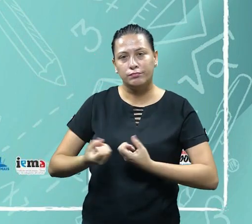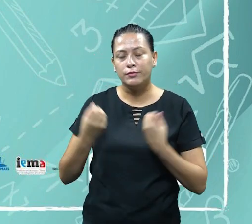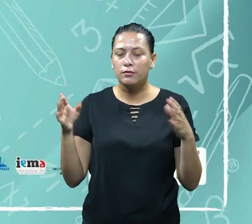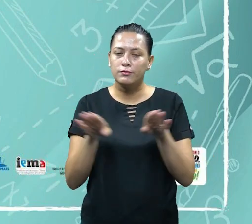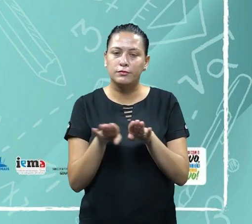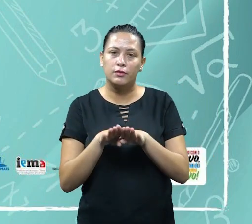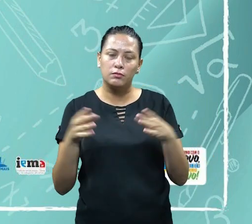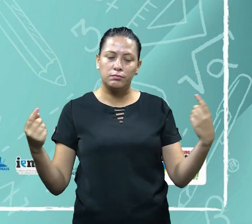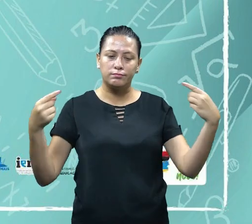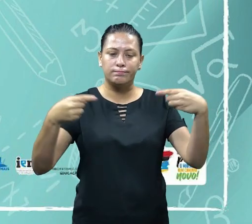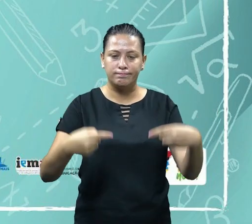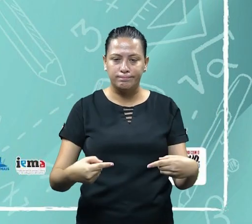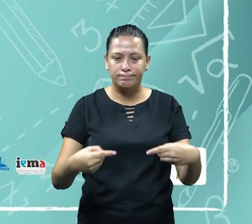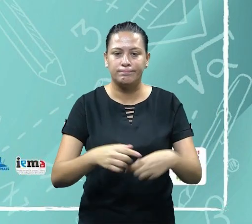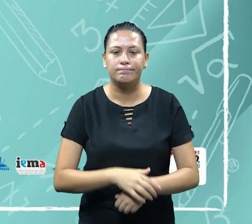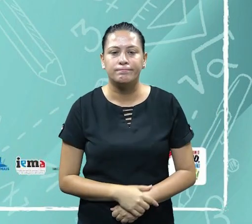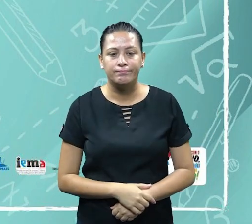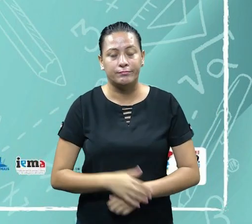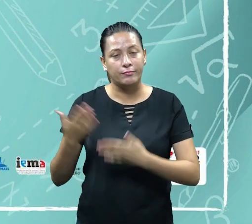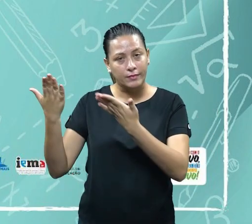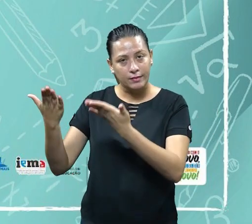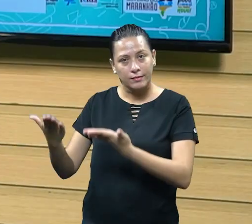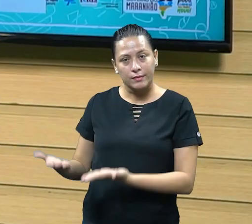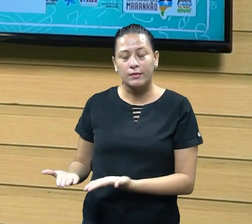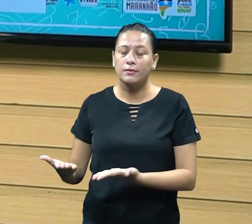são as tendências atuais do mundo moderno,